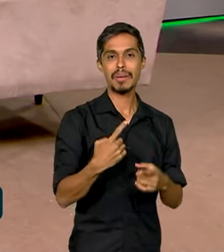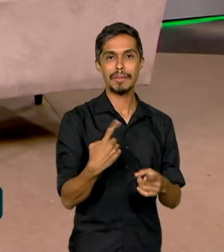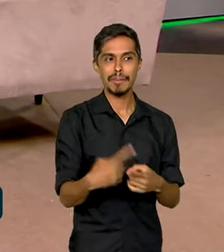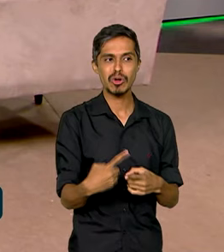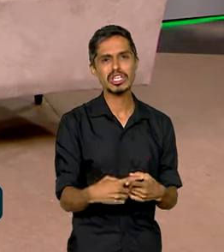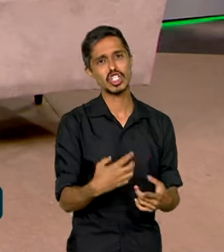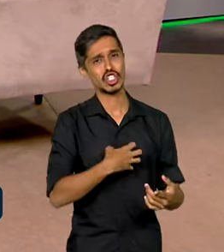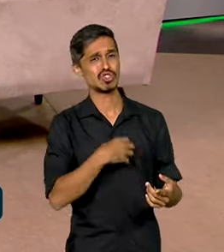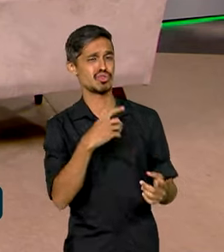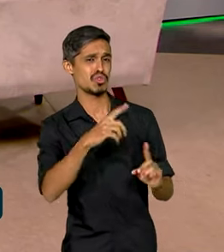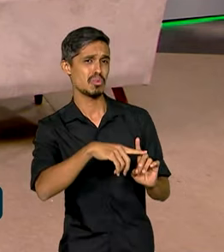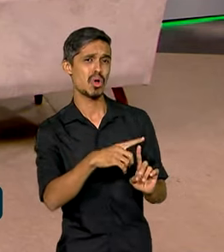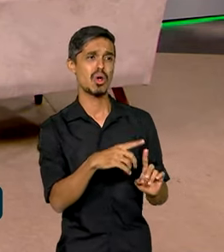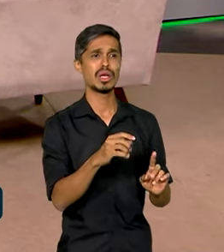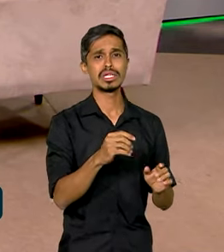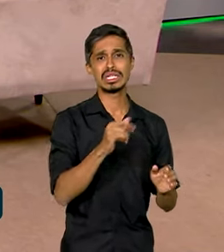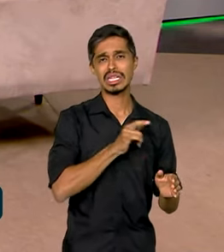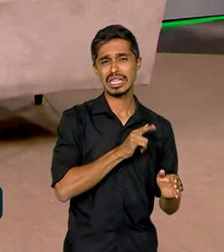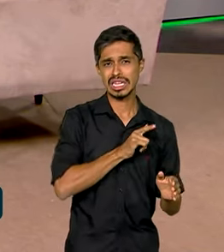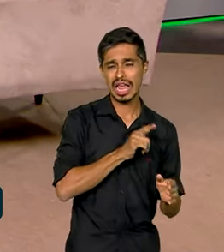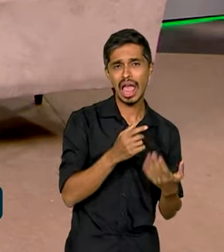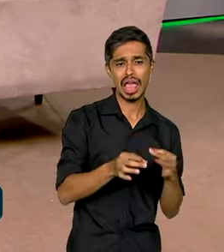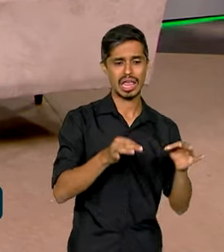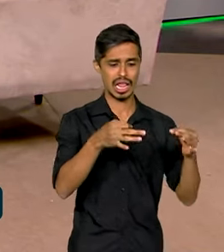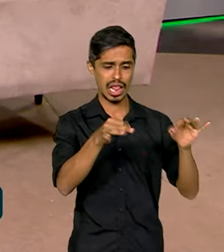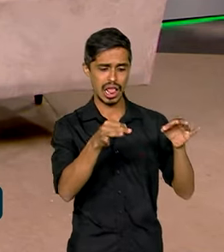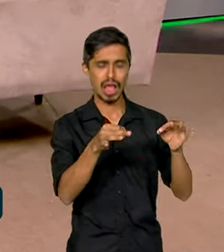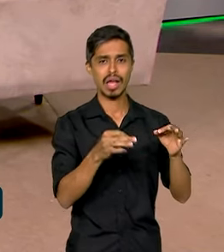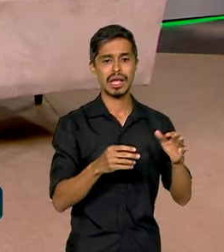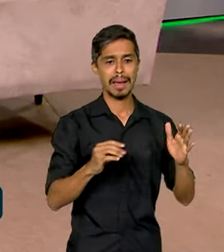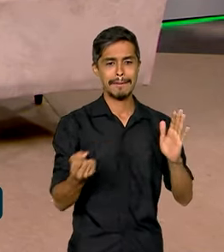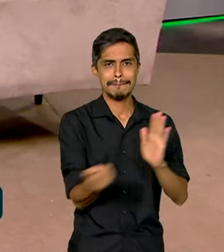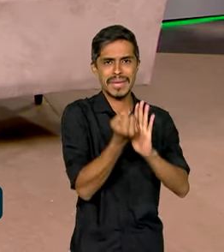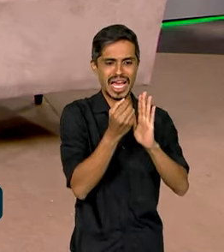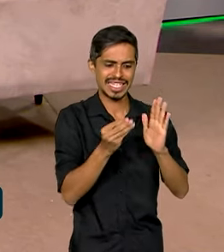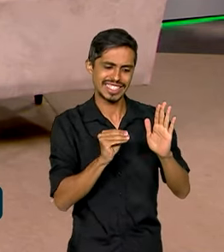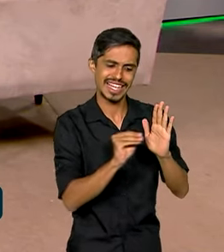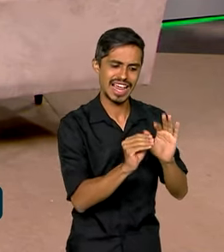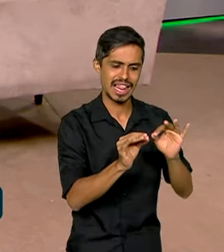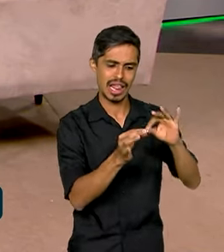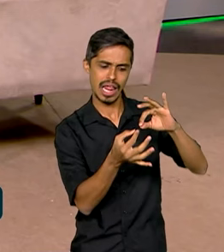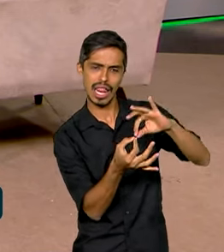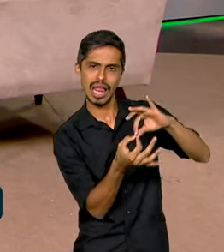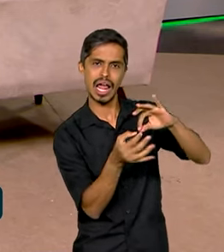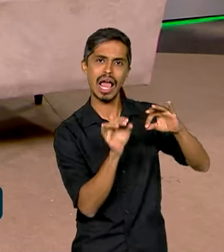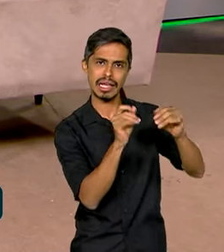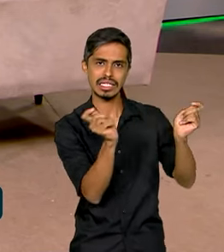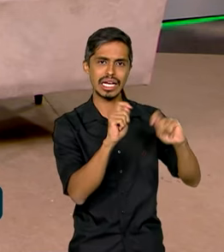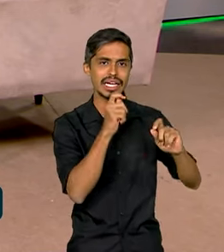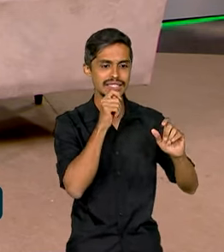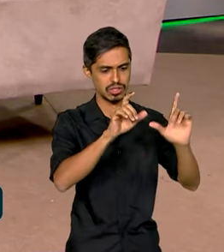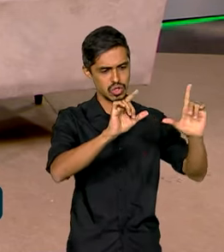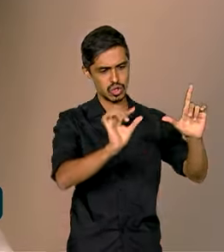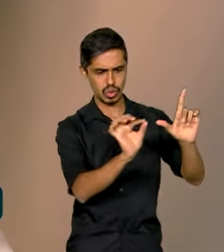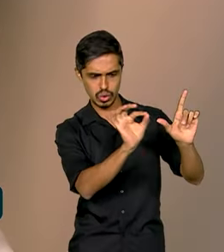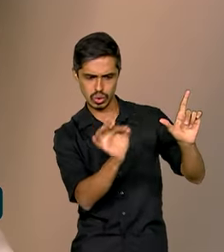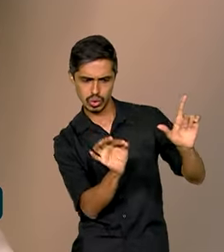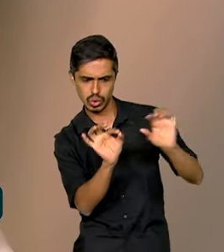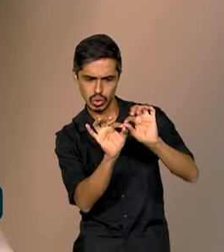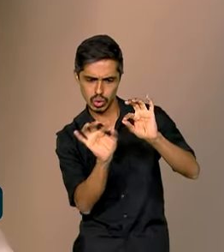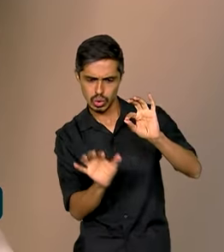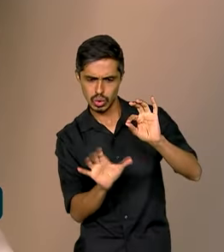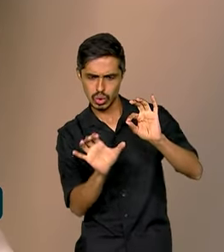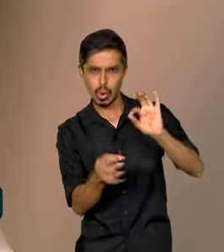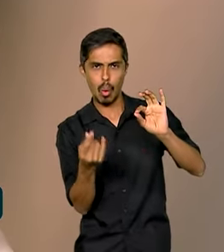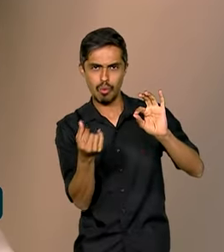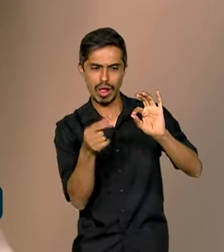modelo desde que tem ainda etiqueta questão de presente que vai se materializar nesse período de de natal e e ano novo então ele